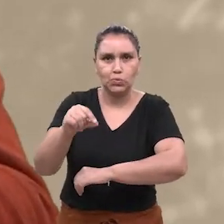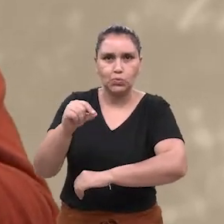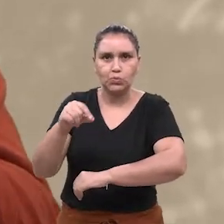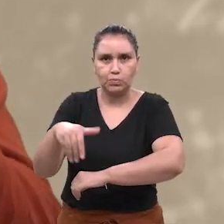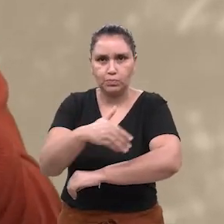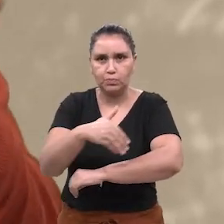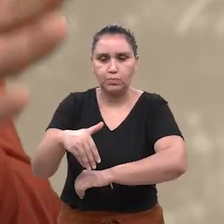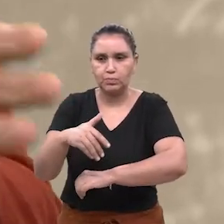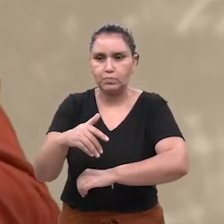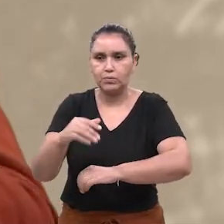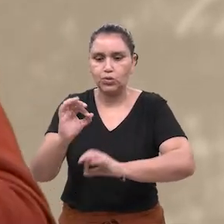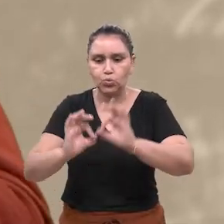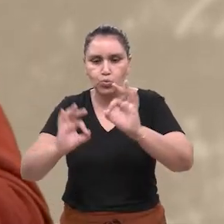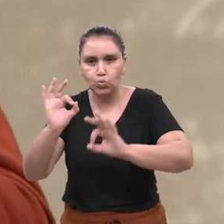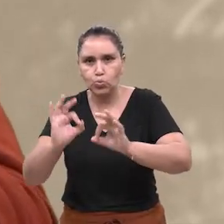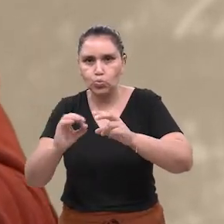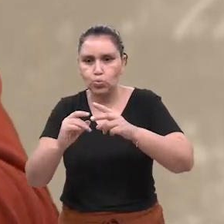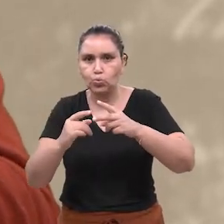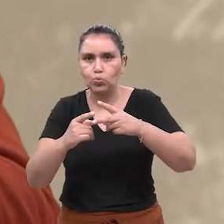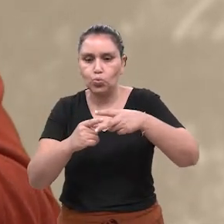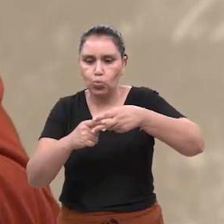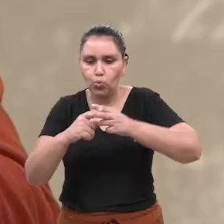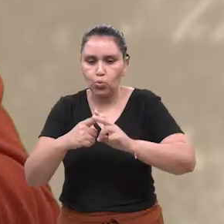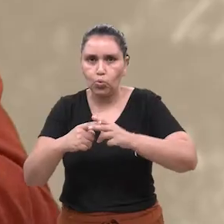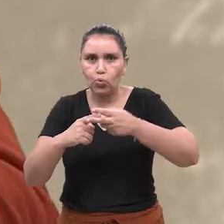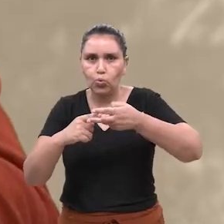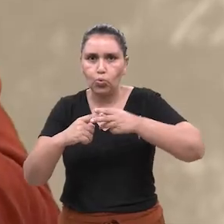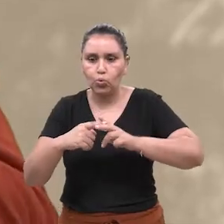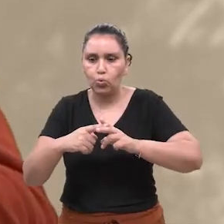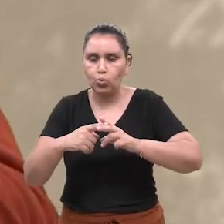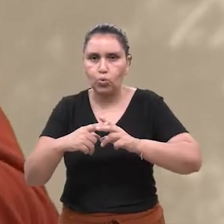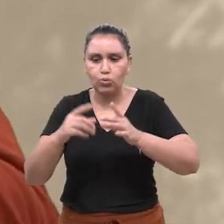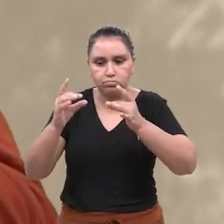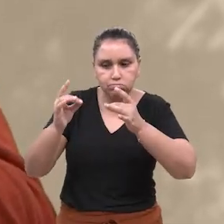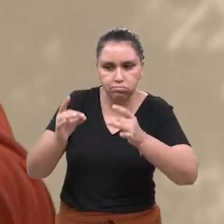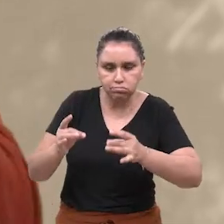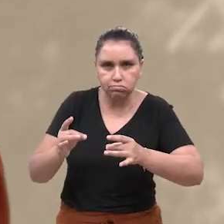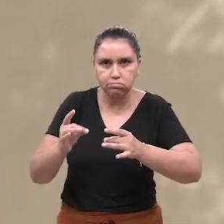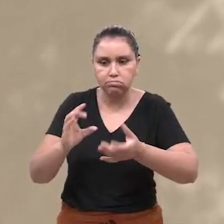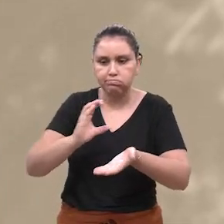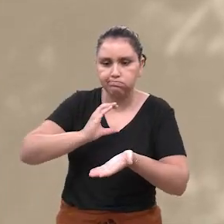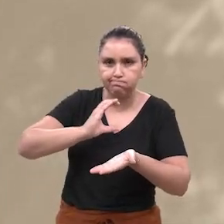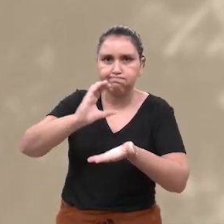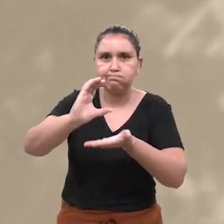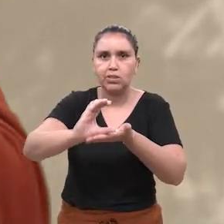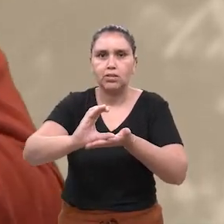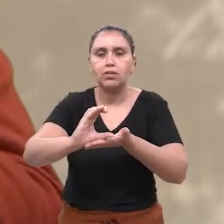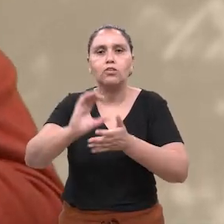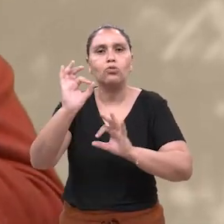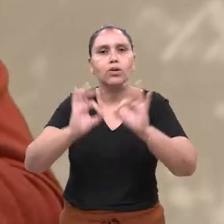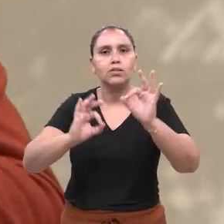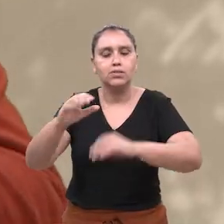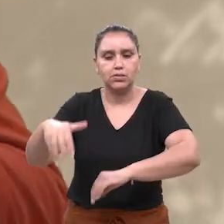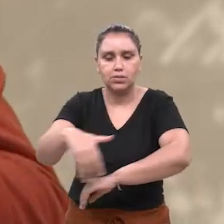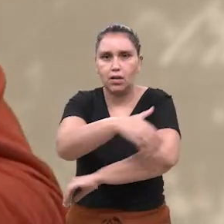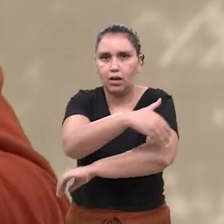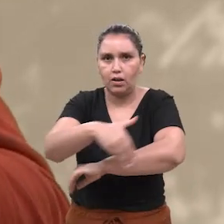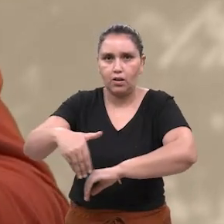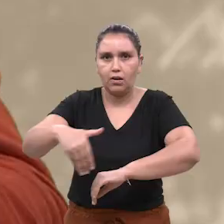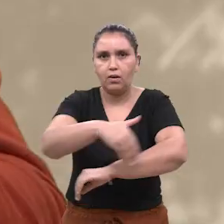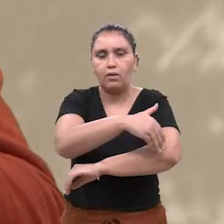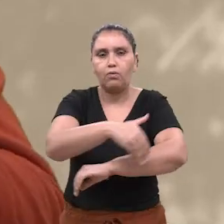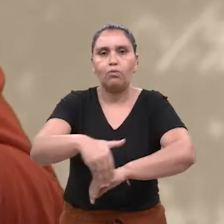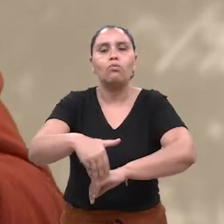Então, foi adotado durante os 4 anos. Nós pegávamos uma rua e a Câmara destinava verba específica